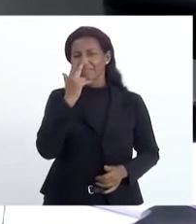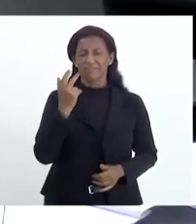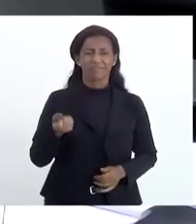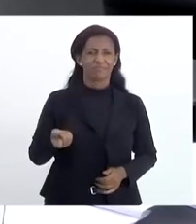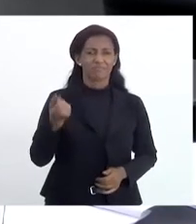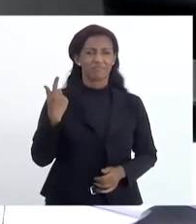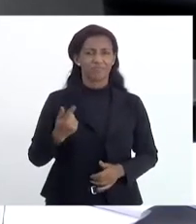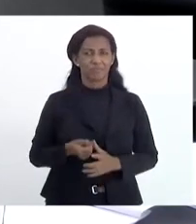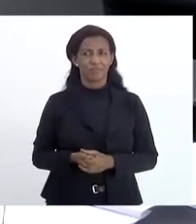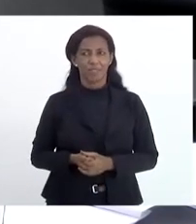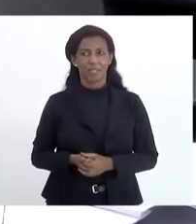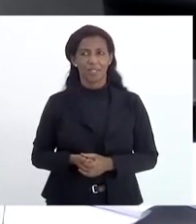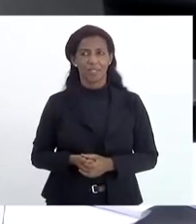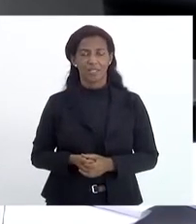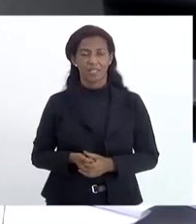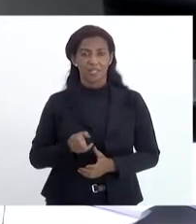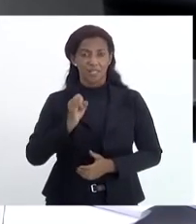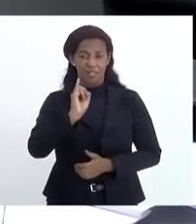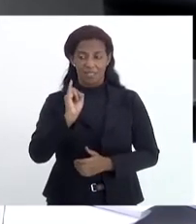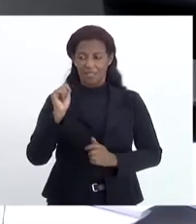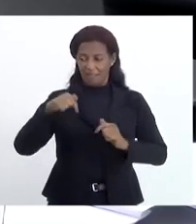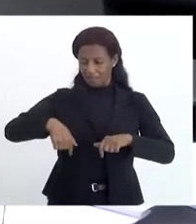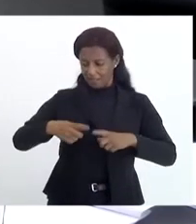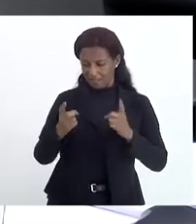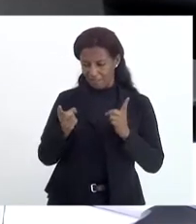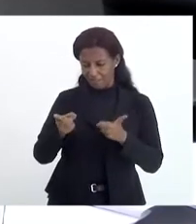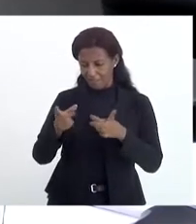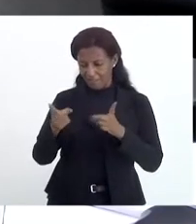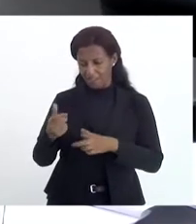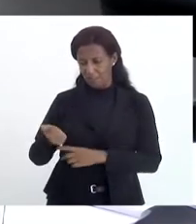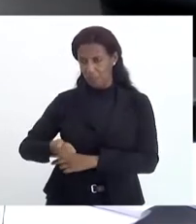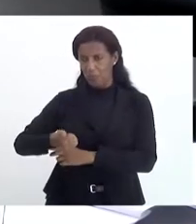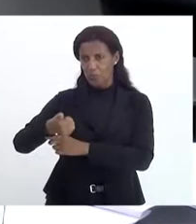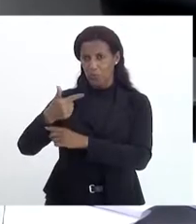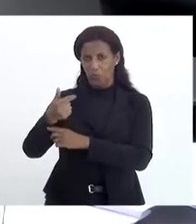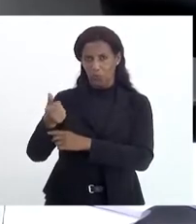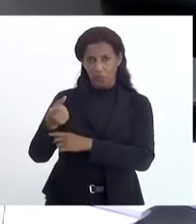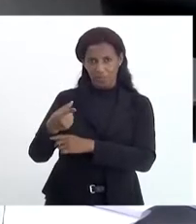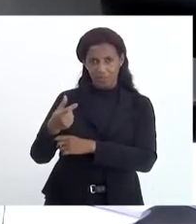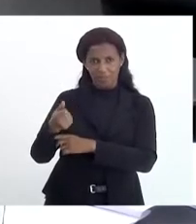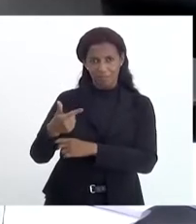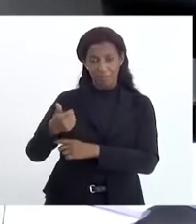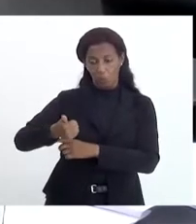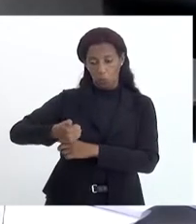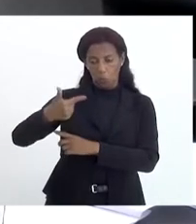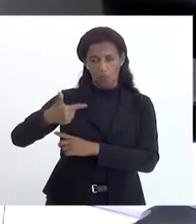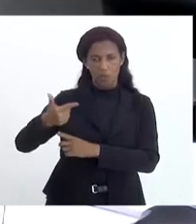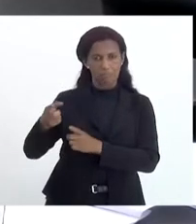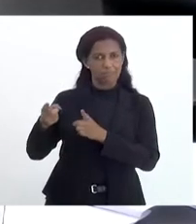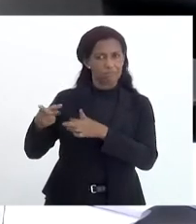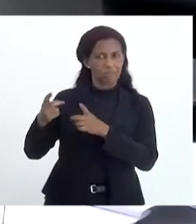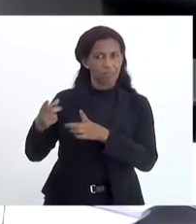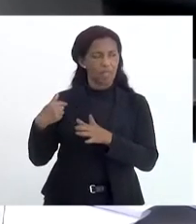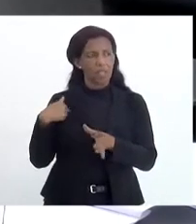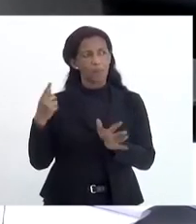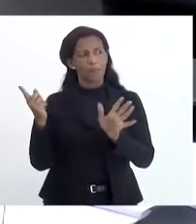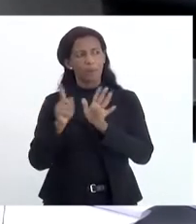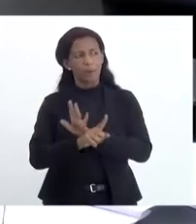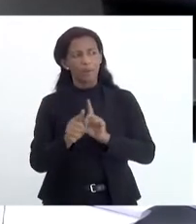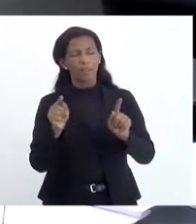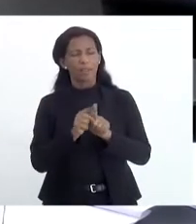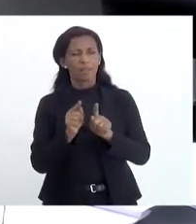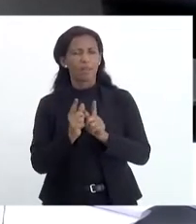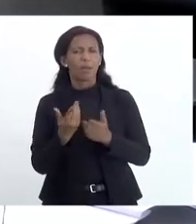propor, Luiz? E se é daqui... está vendendo por 12, né? Eu lhe pergunto também, como